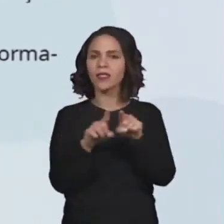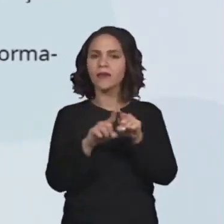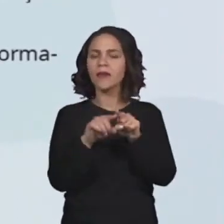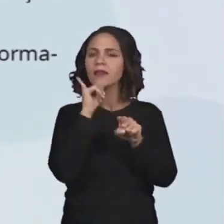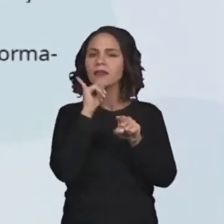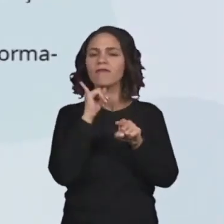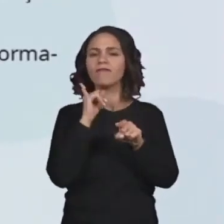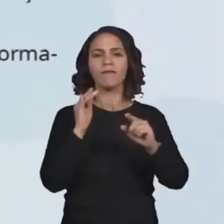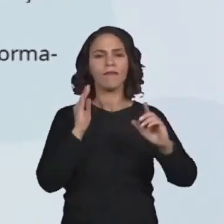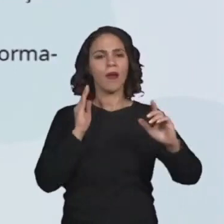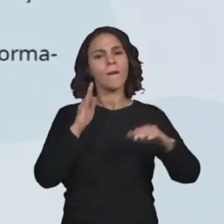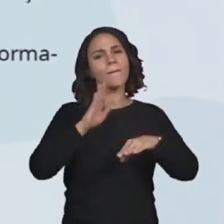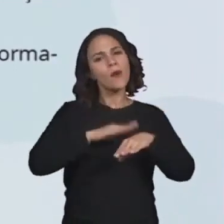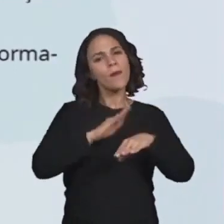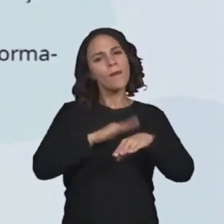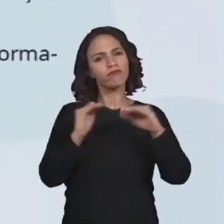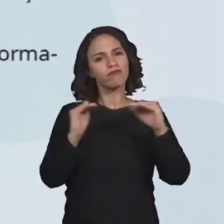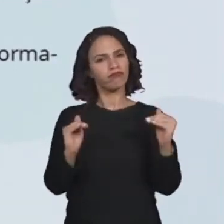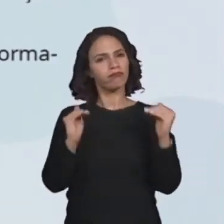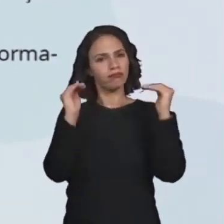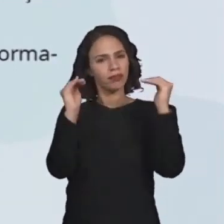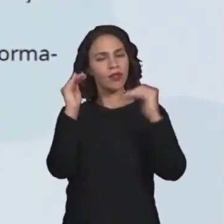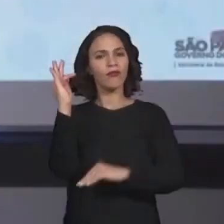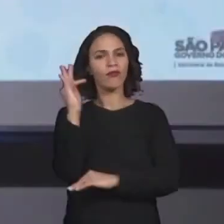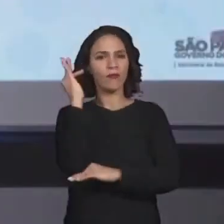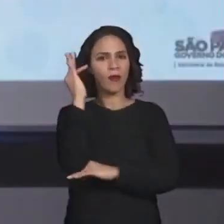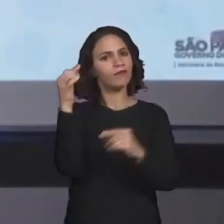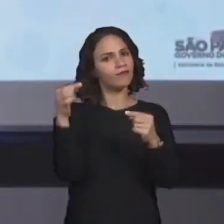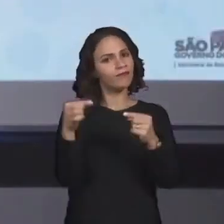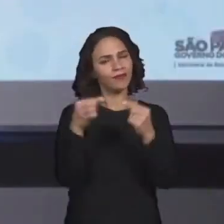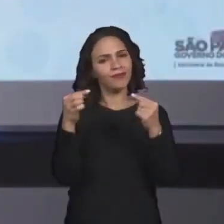formais, devemos fazer uso da norma padrão.